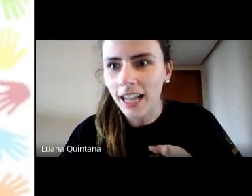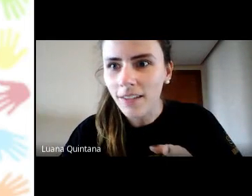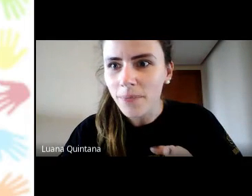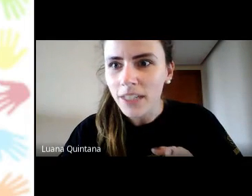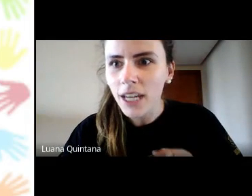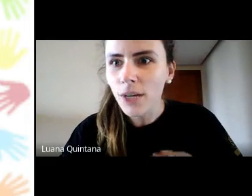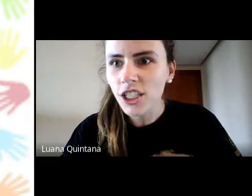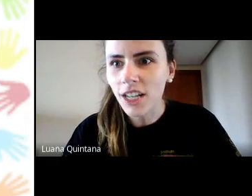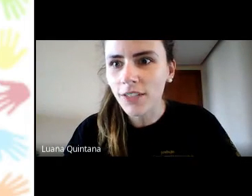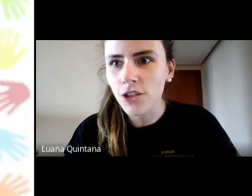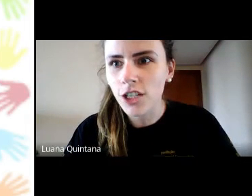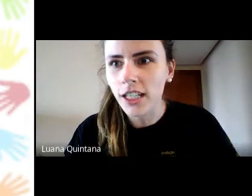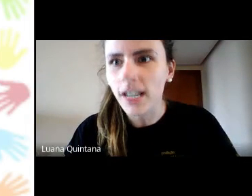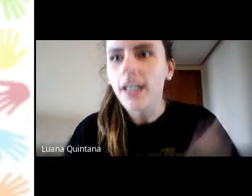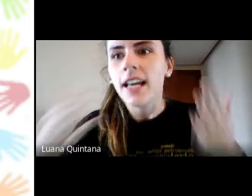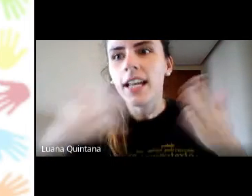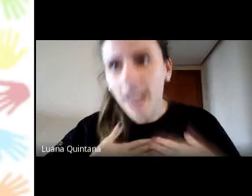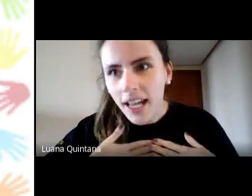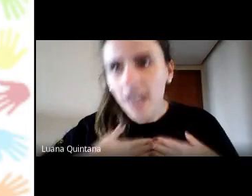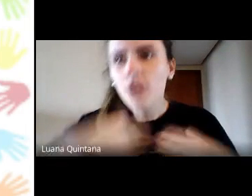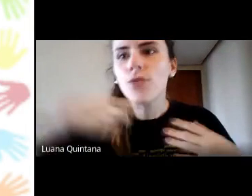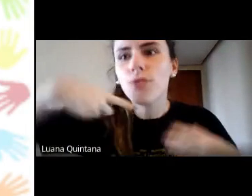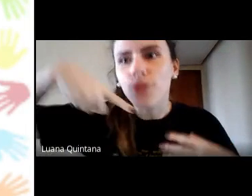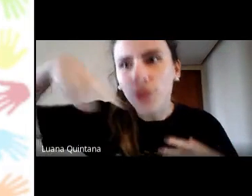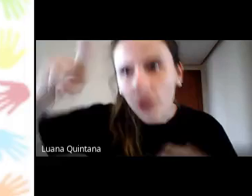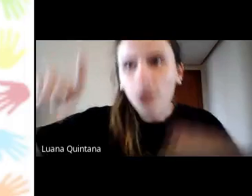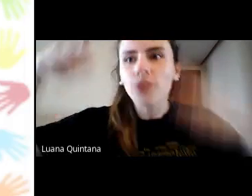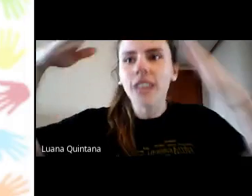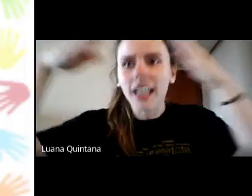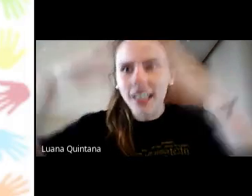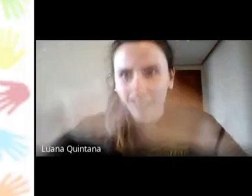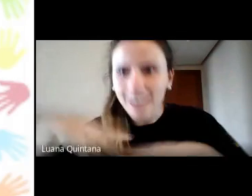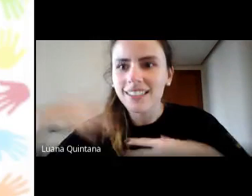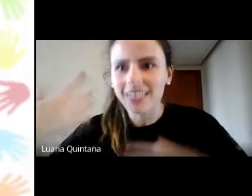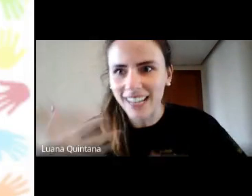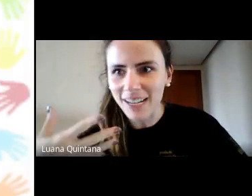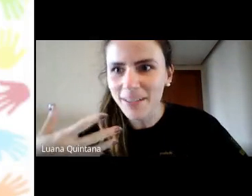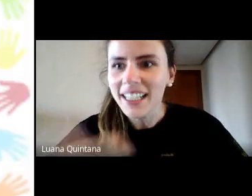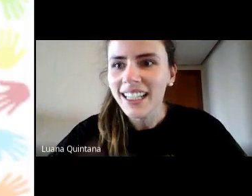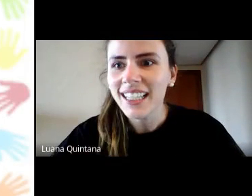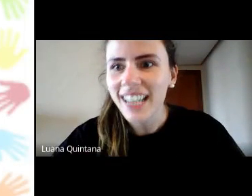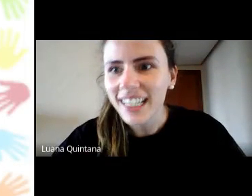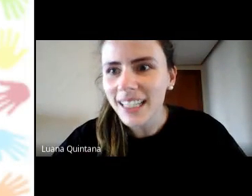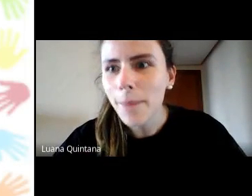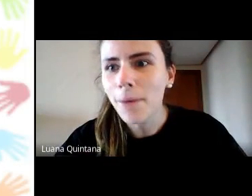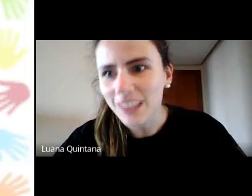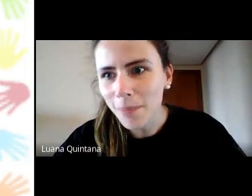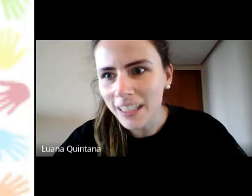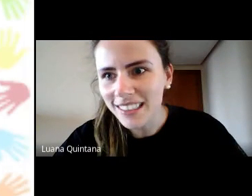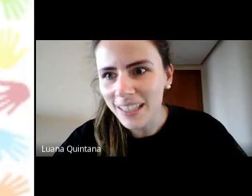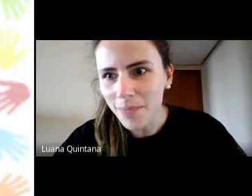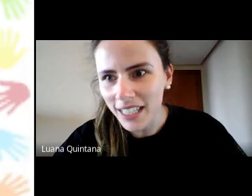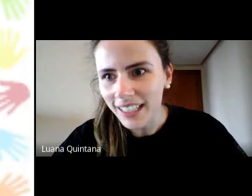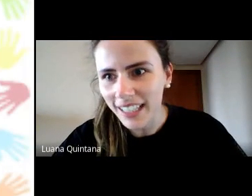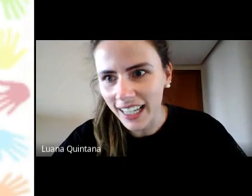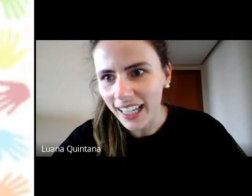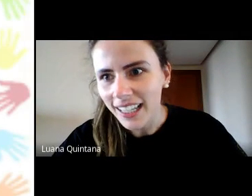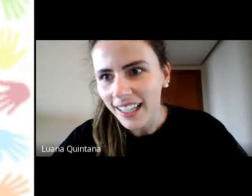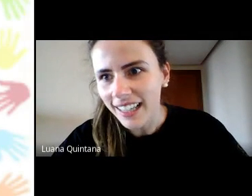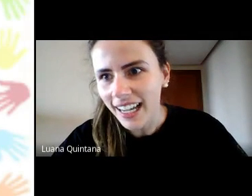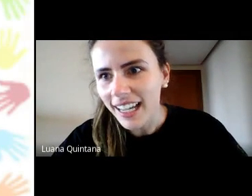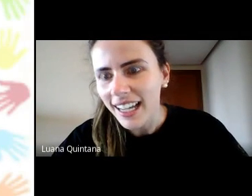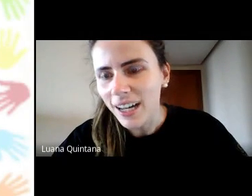ela tá, eu achava que eu tinha, eu vou na casa, sabe? E aí depois eu percebi